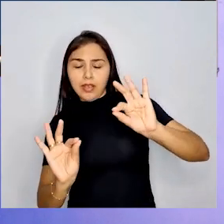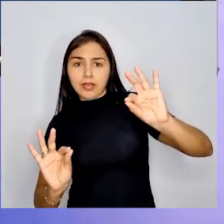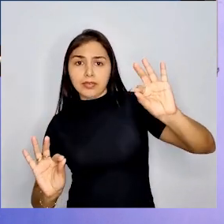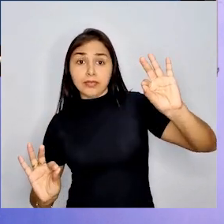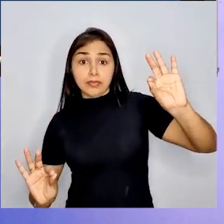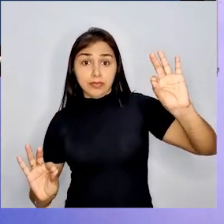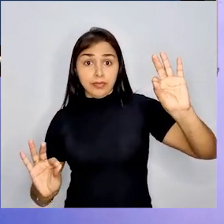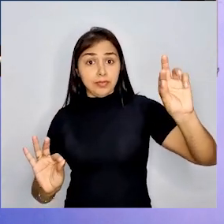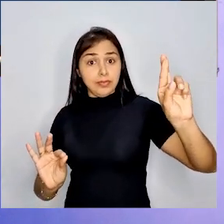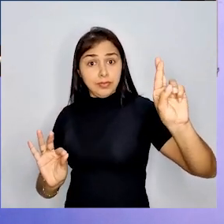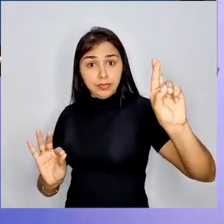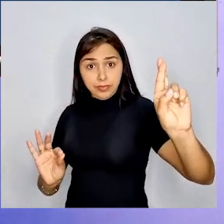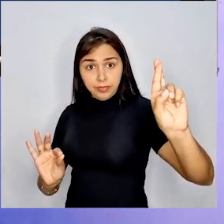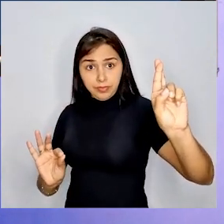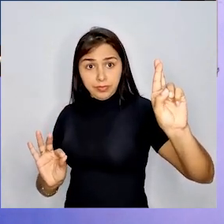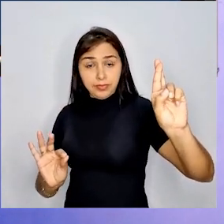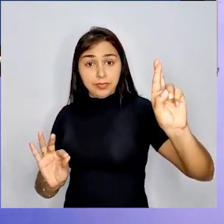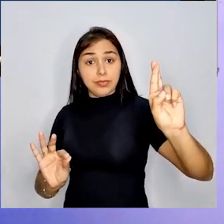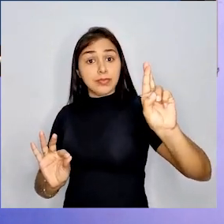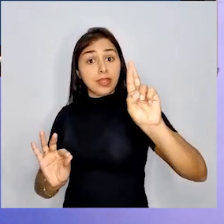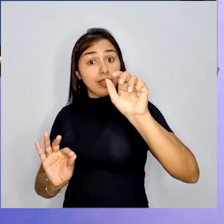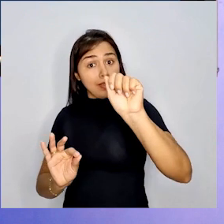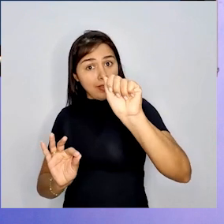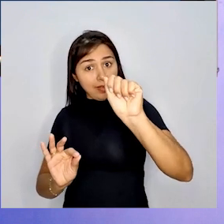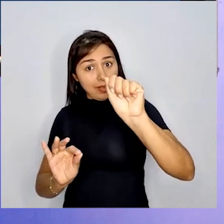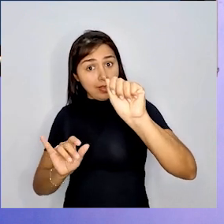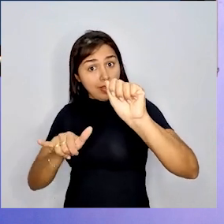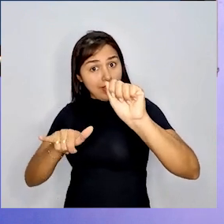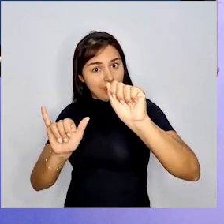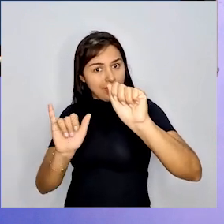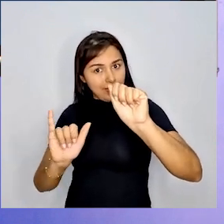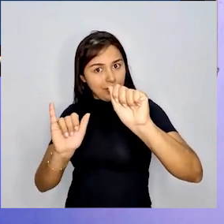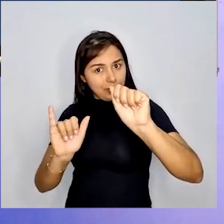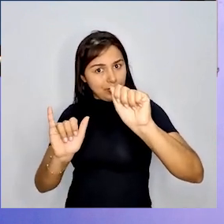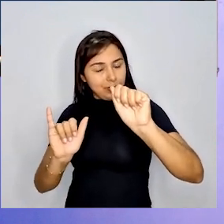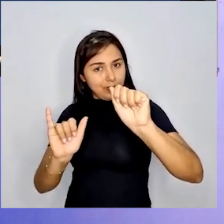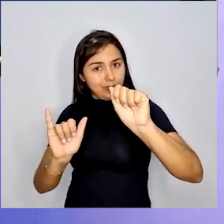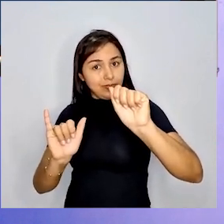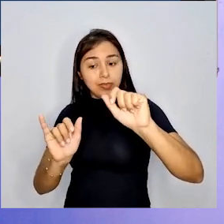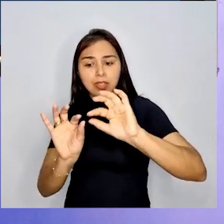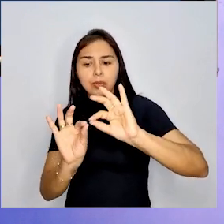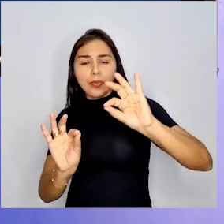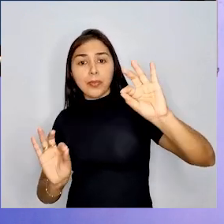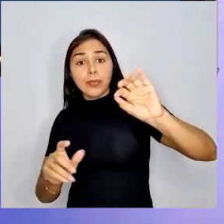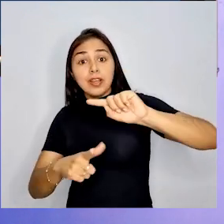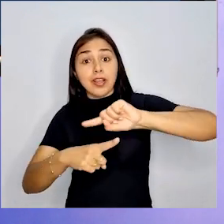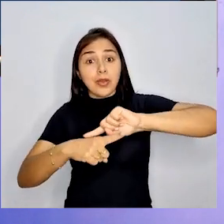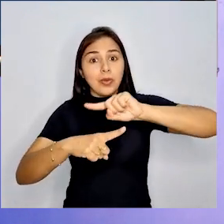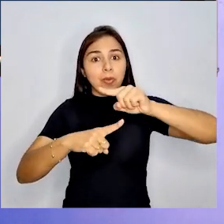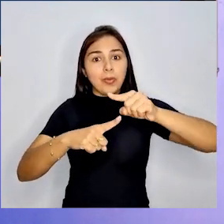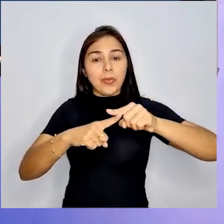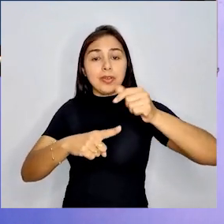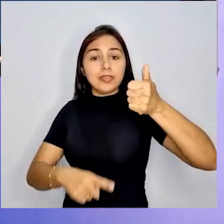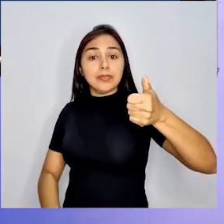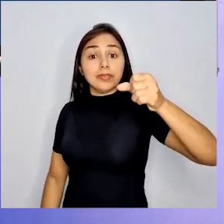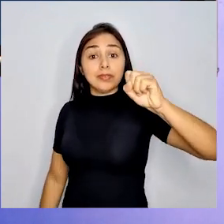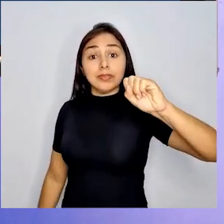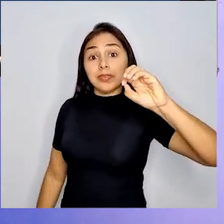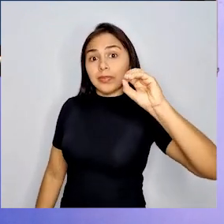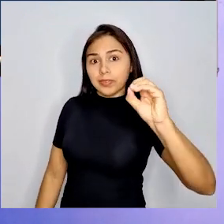Y, é um ângulo que vale 180, Então, eu posso dizer que A mais Y é igual a